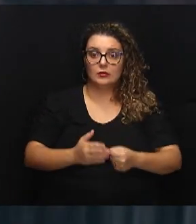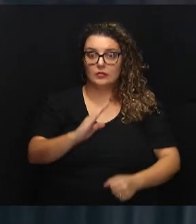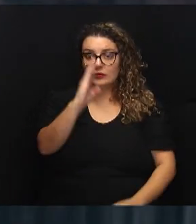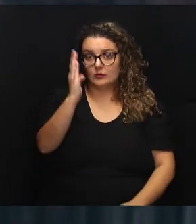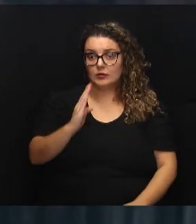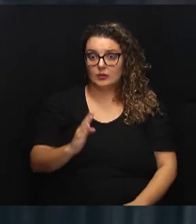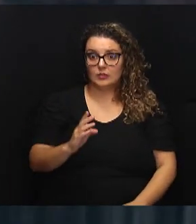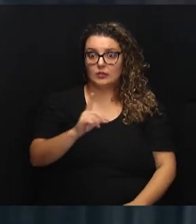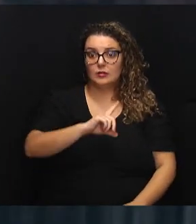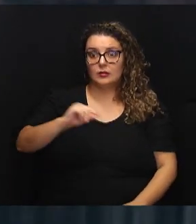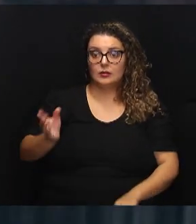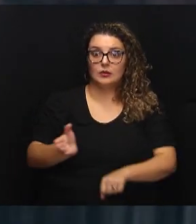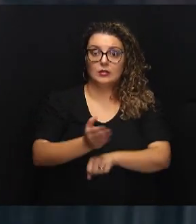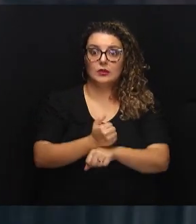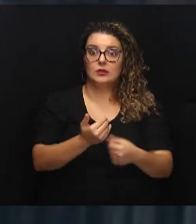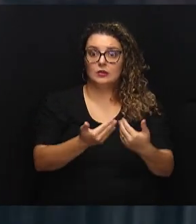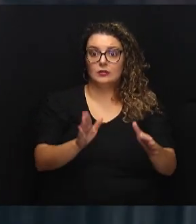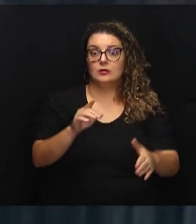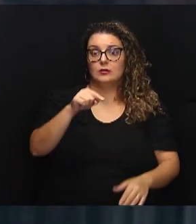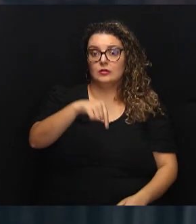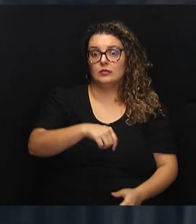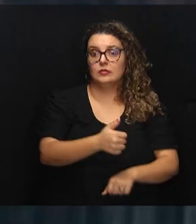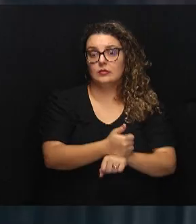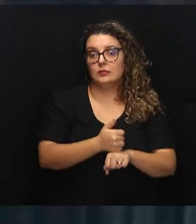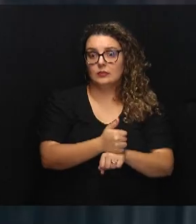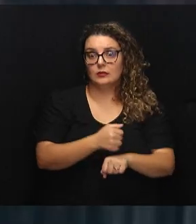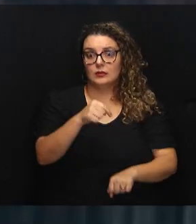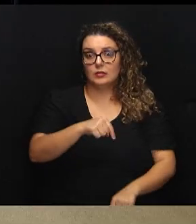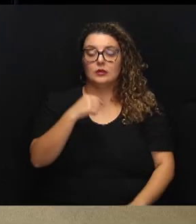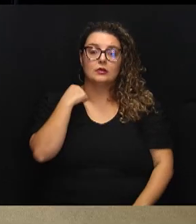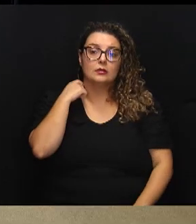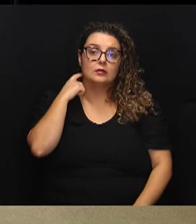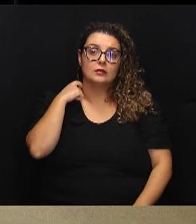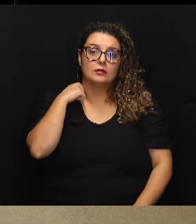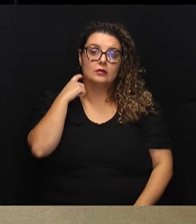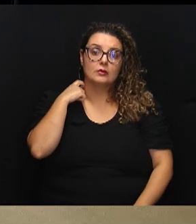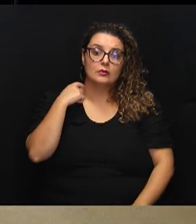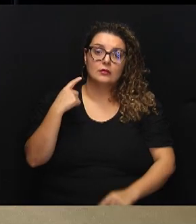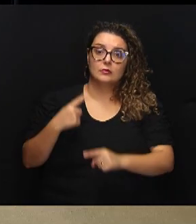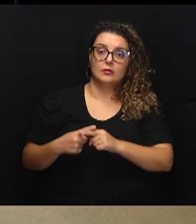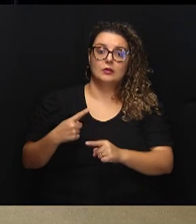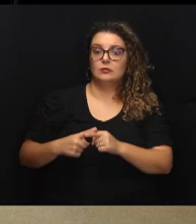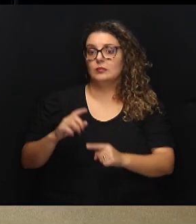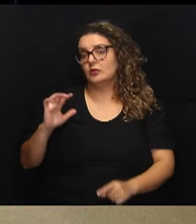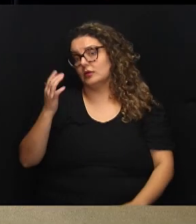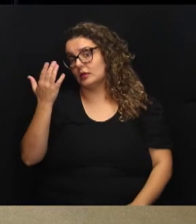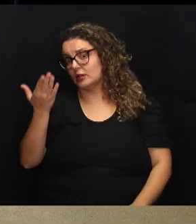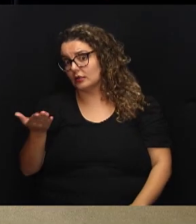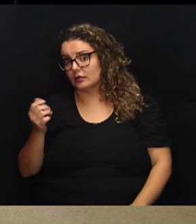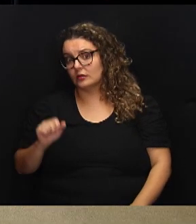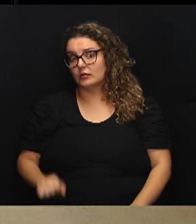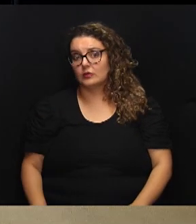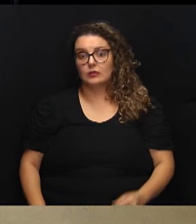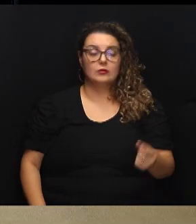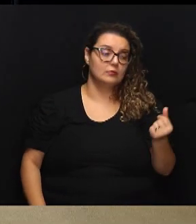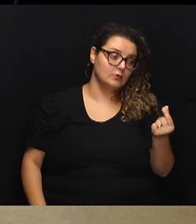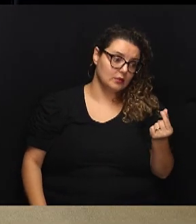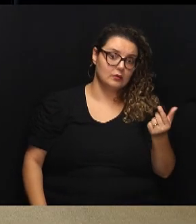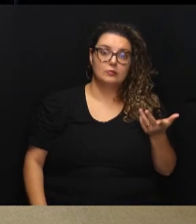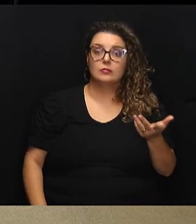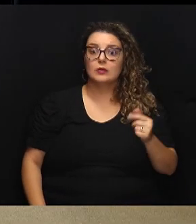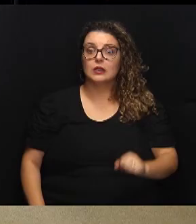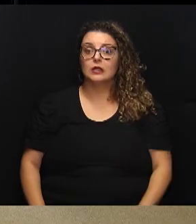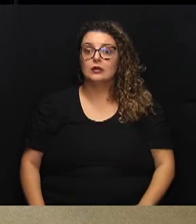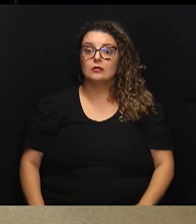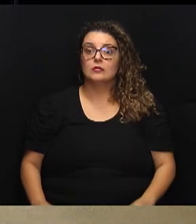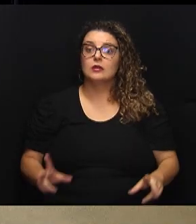vão embora antes de estrear no time profissional. Mas por que que isso acontece, Por né? causa do dinheiro. Então, mas